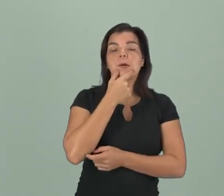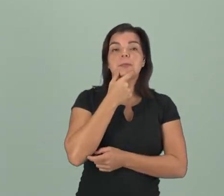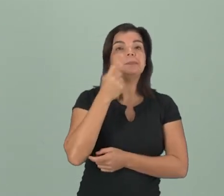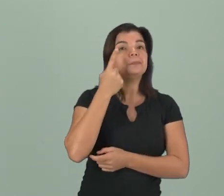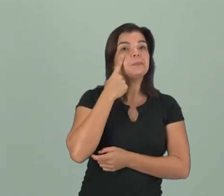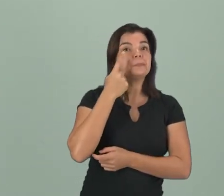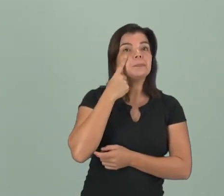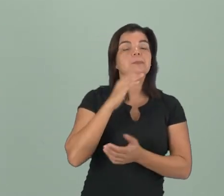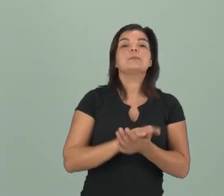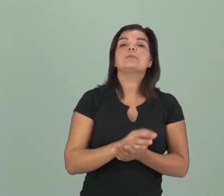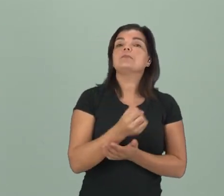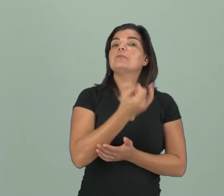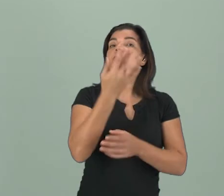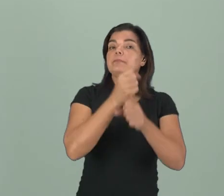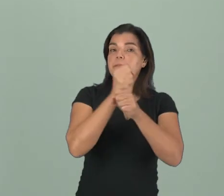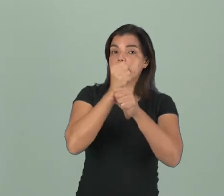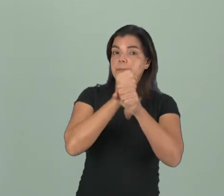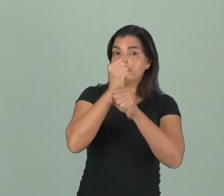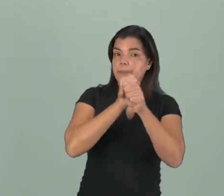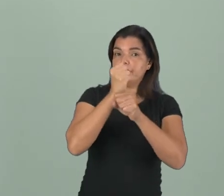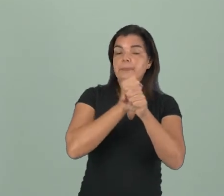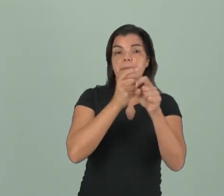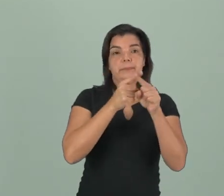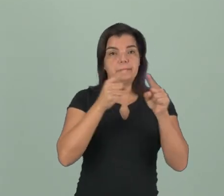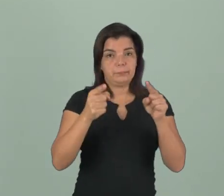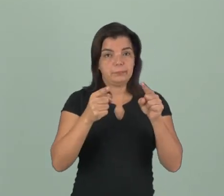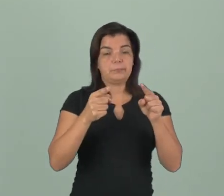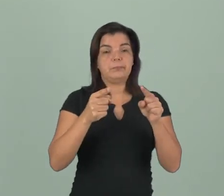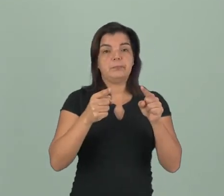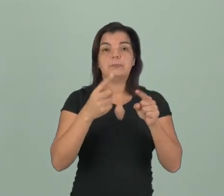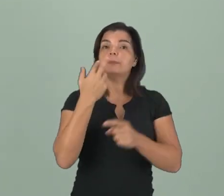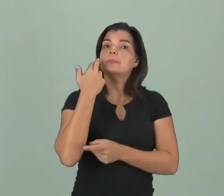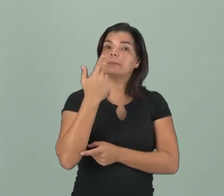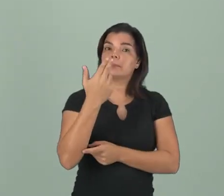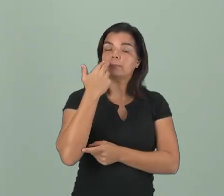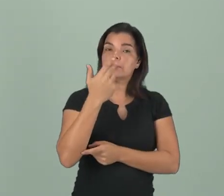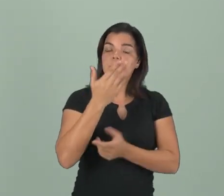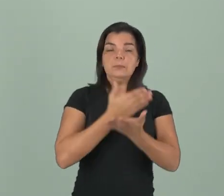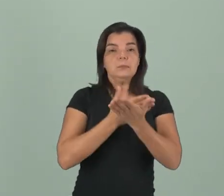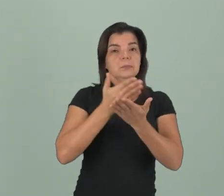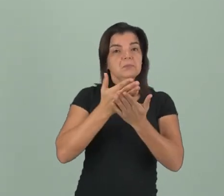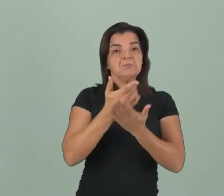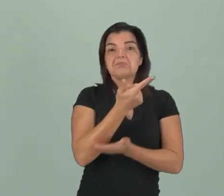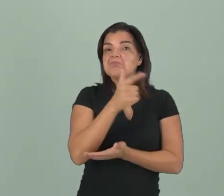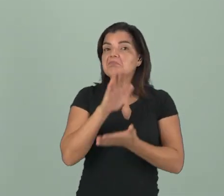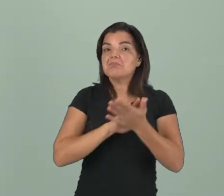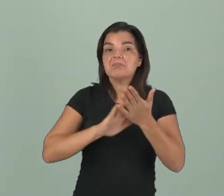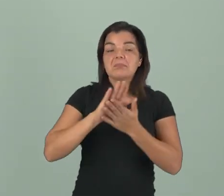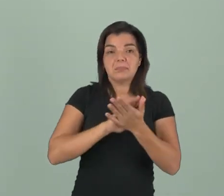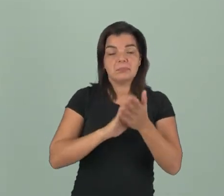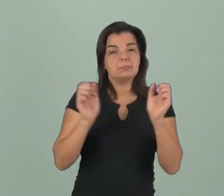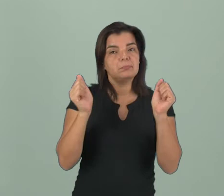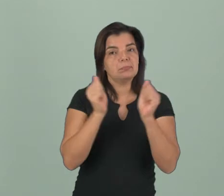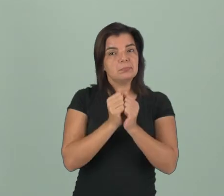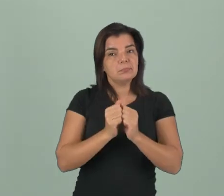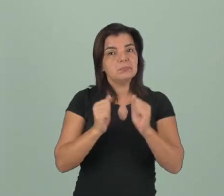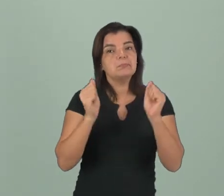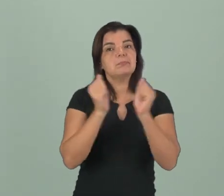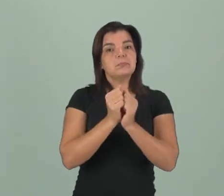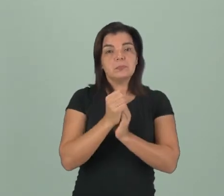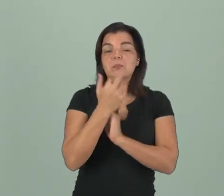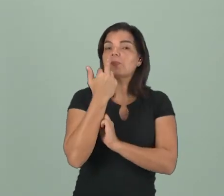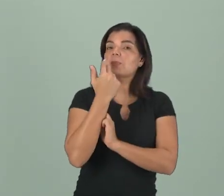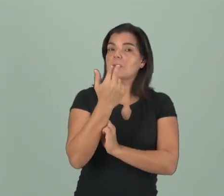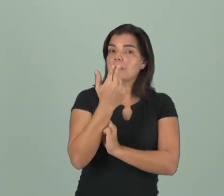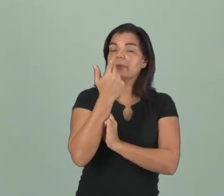Então observa aí quantos anos se passaram para que esse idioma que lá no princípio nem existia foi juntando né